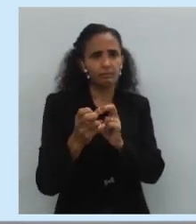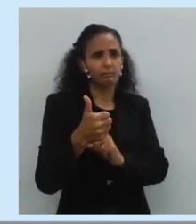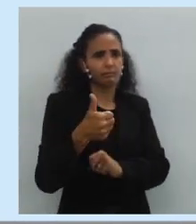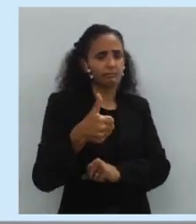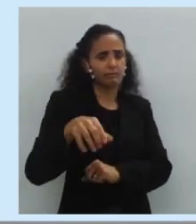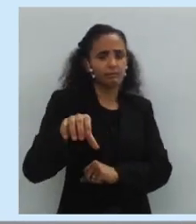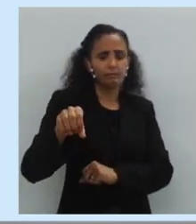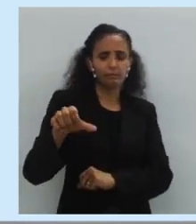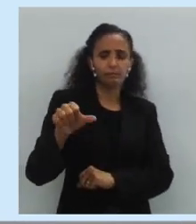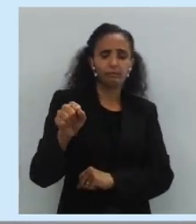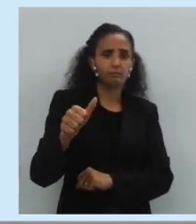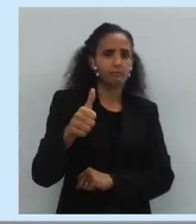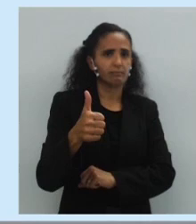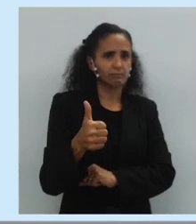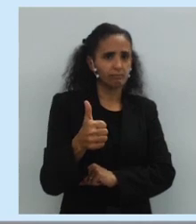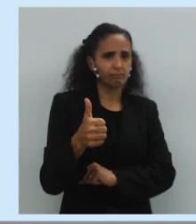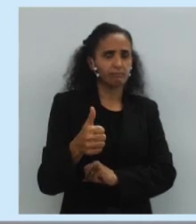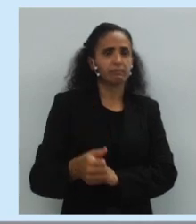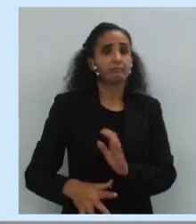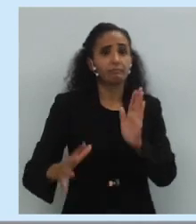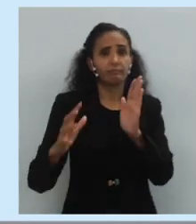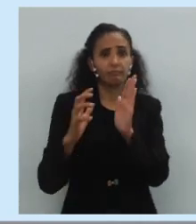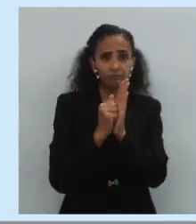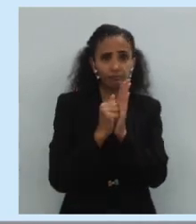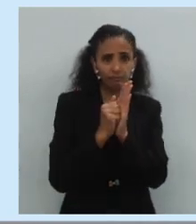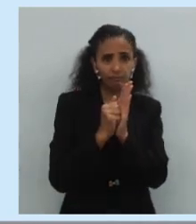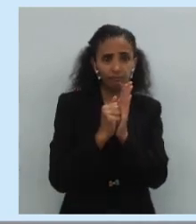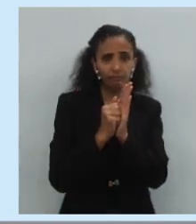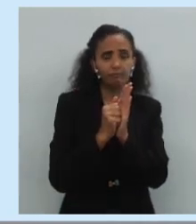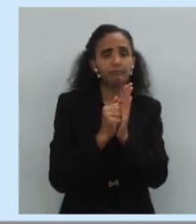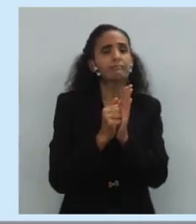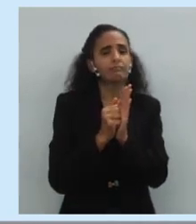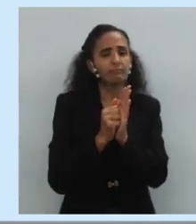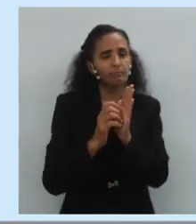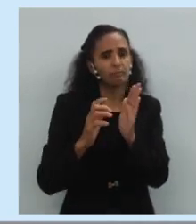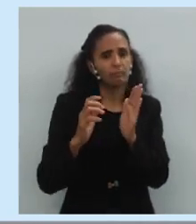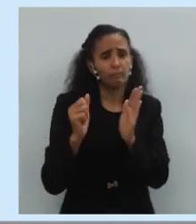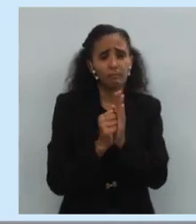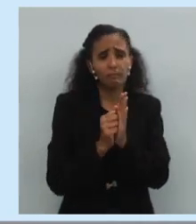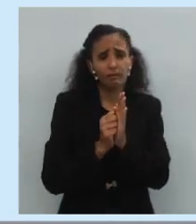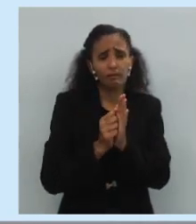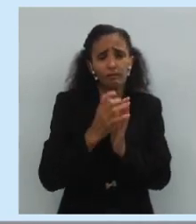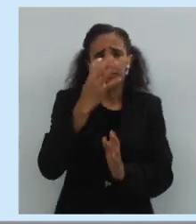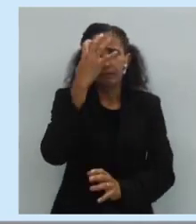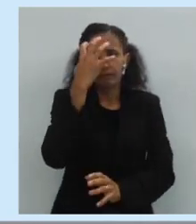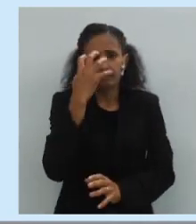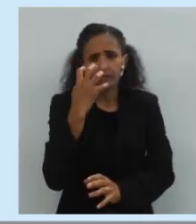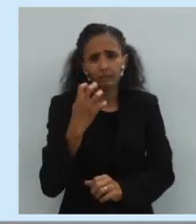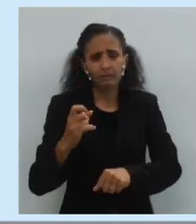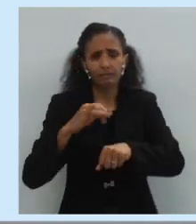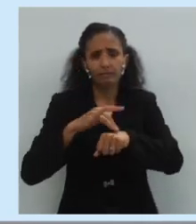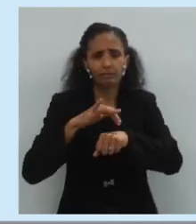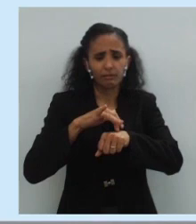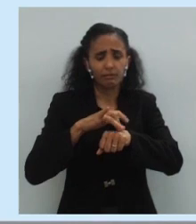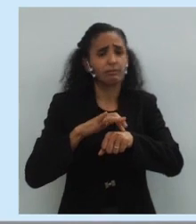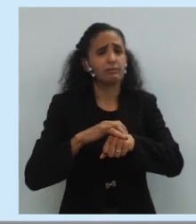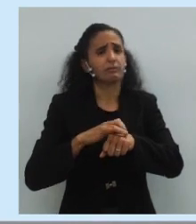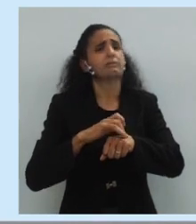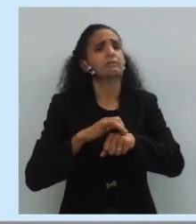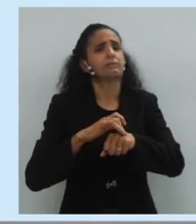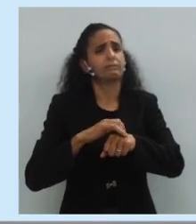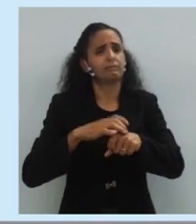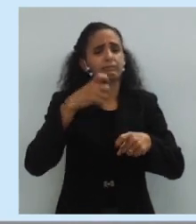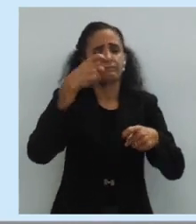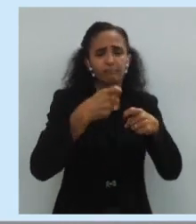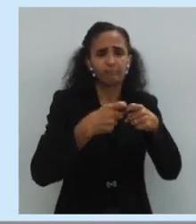reconhecida em 1981. A AIDS é a forma mais grave de